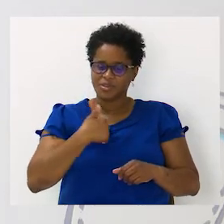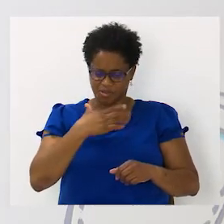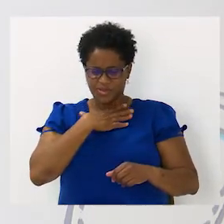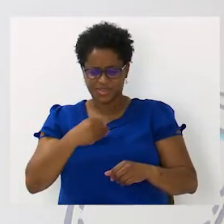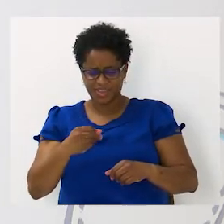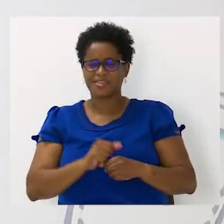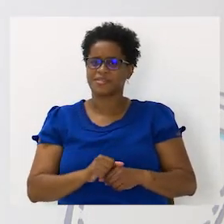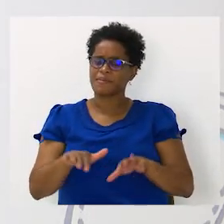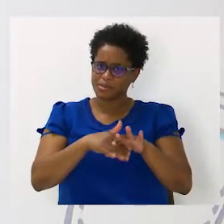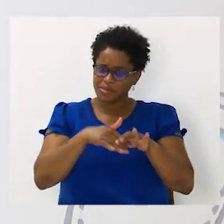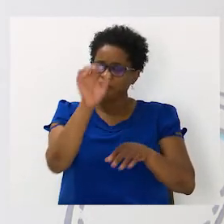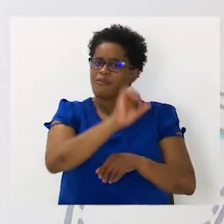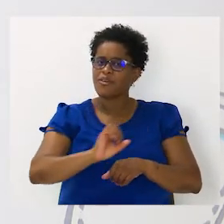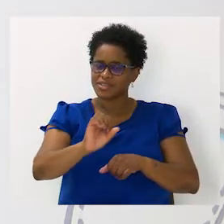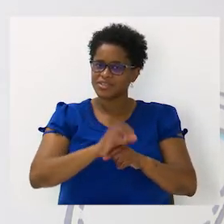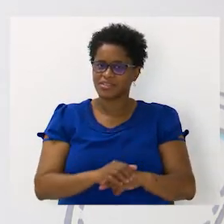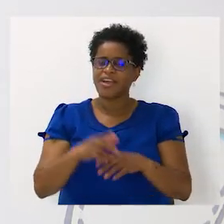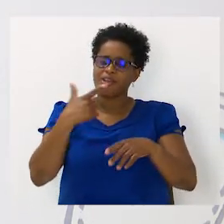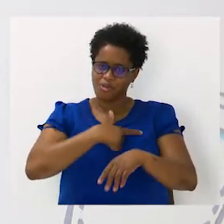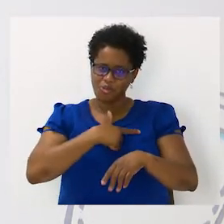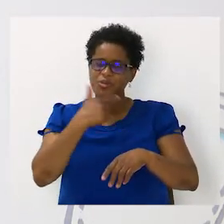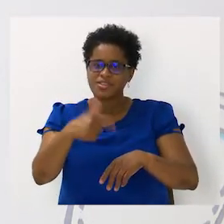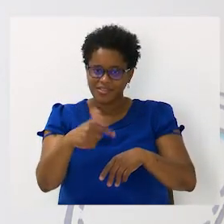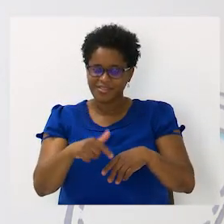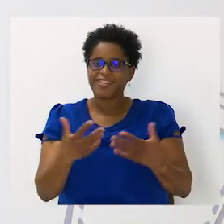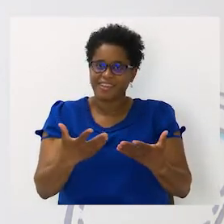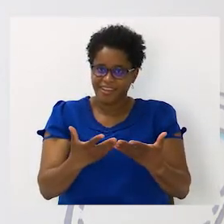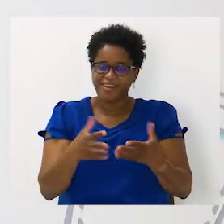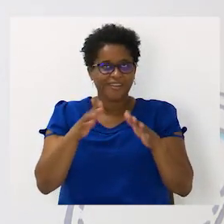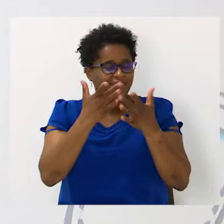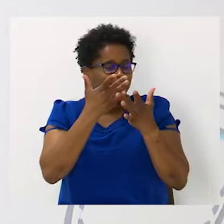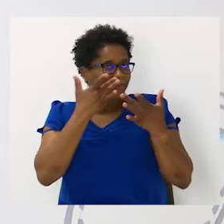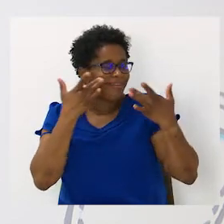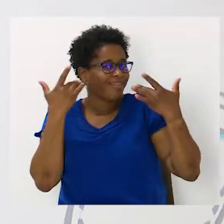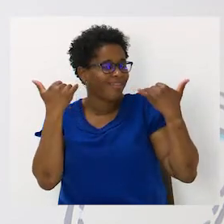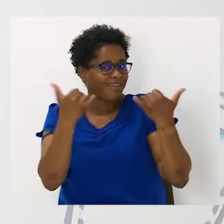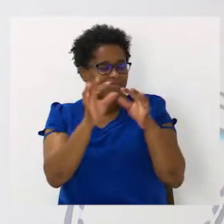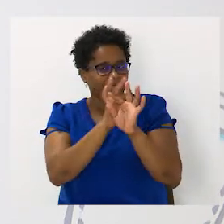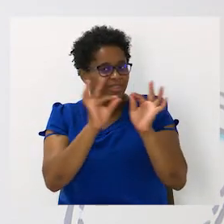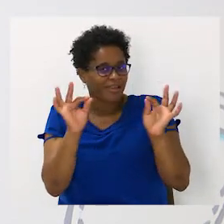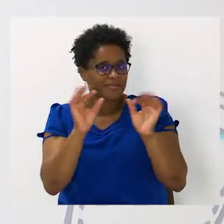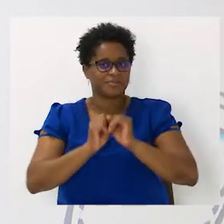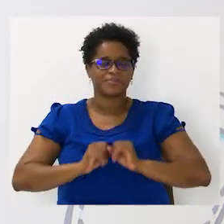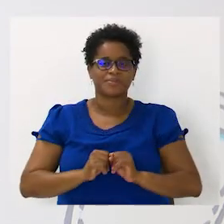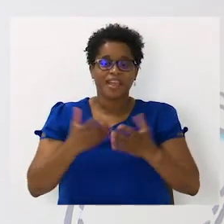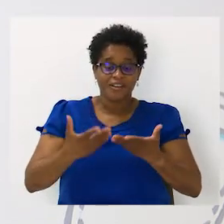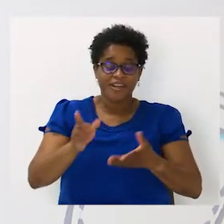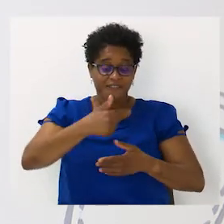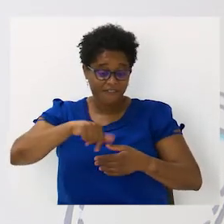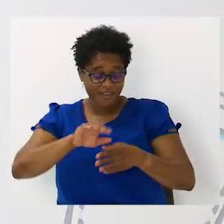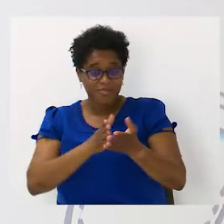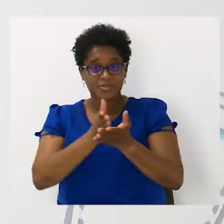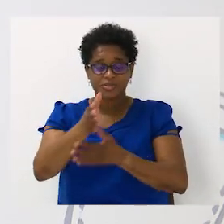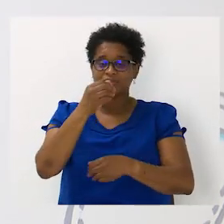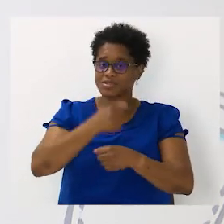da vossa participação. A turma está brilhante. Agora vamos avançar